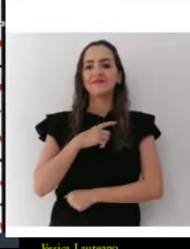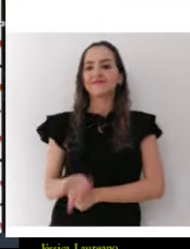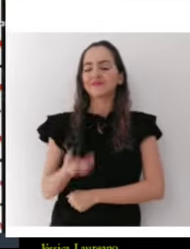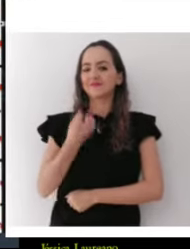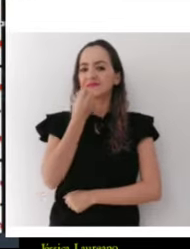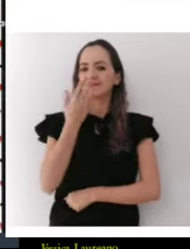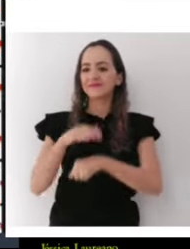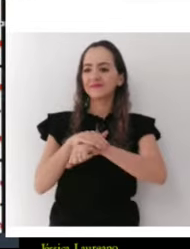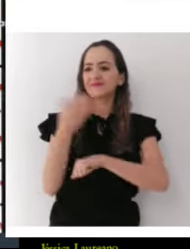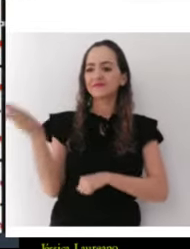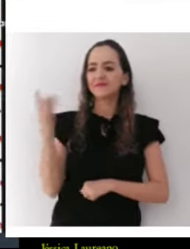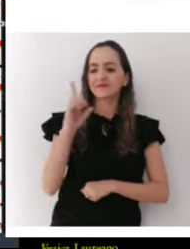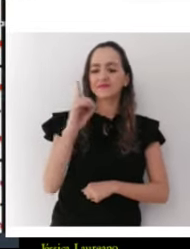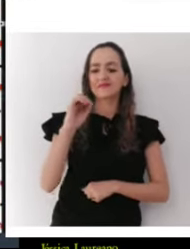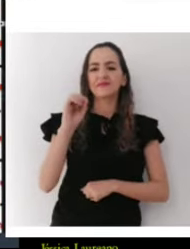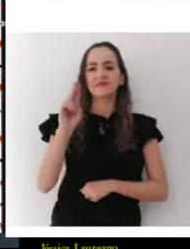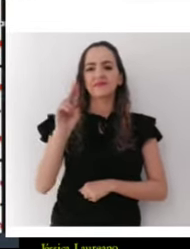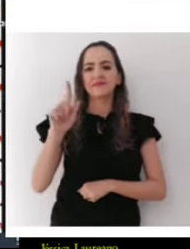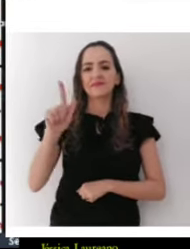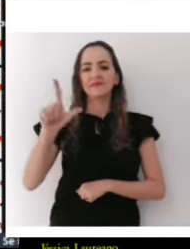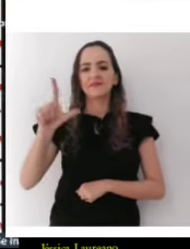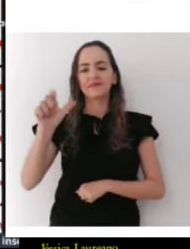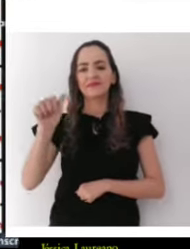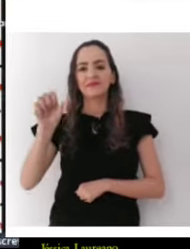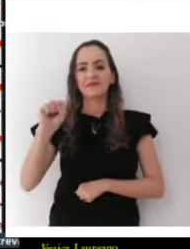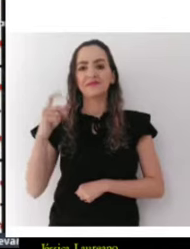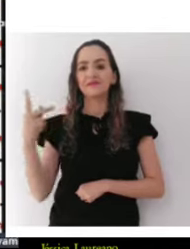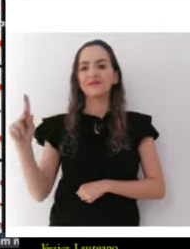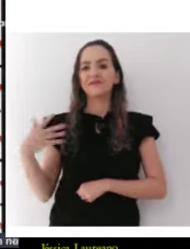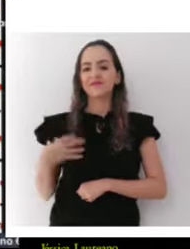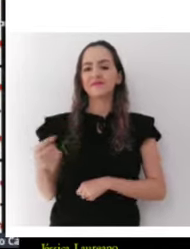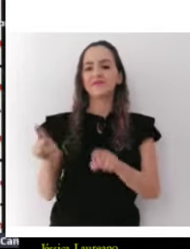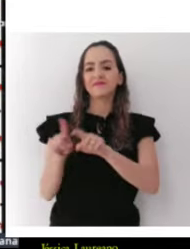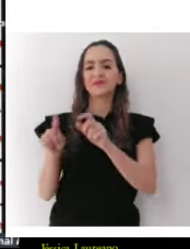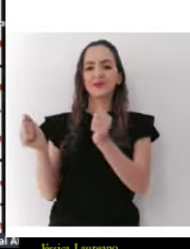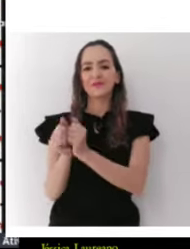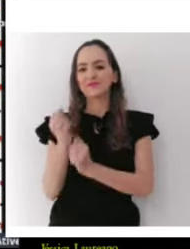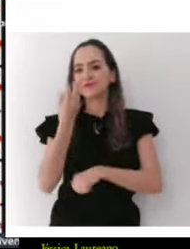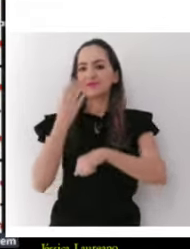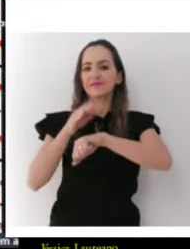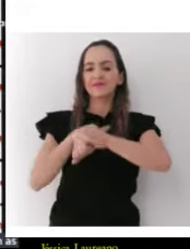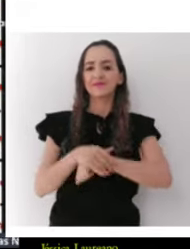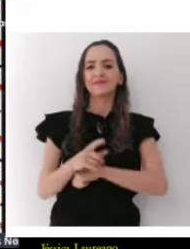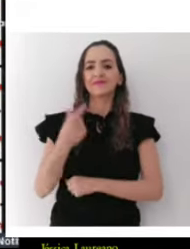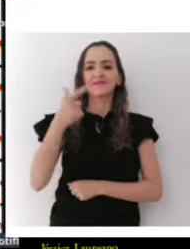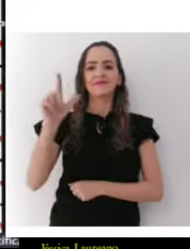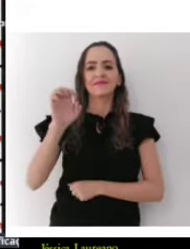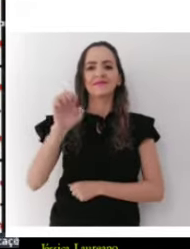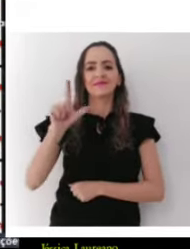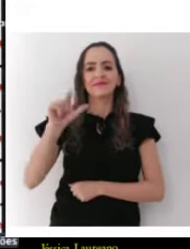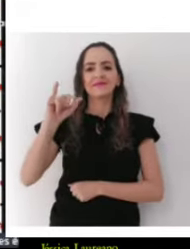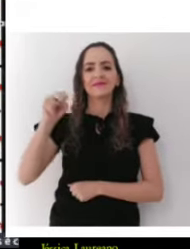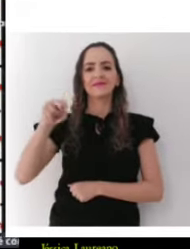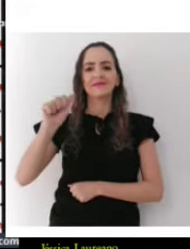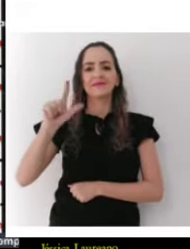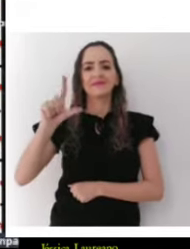noite, Douglas e seu filho que estão aí participando. Então, gente, boa noite, Elivane, Elinalva.